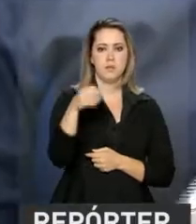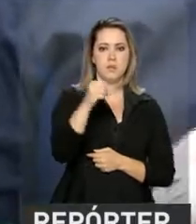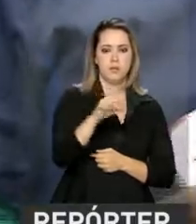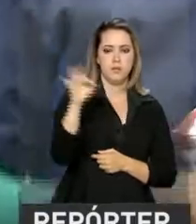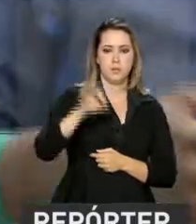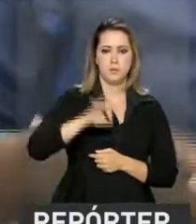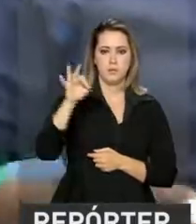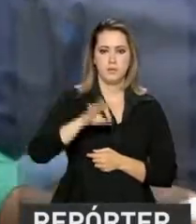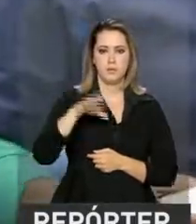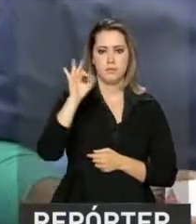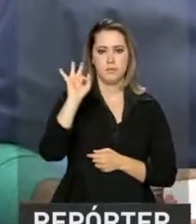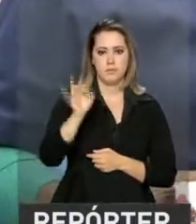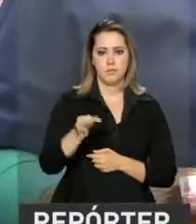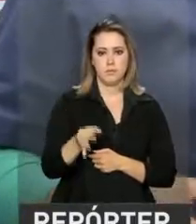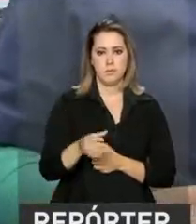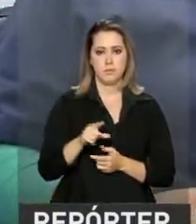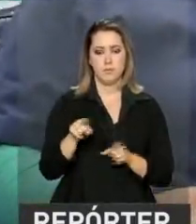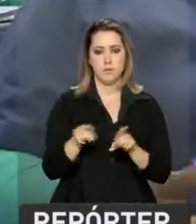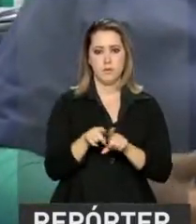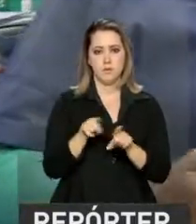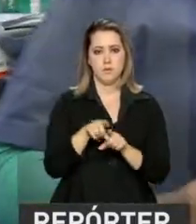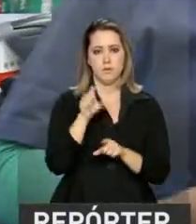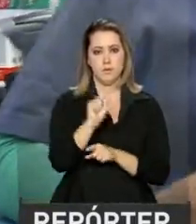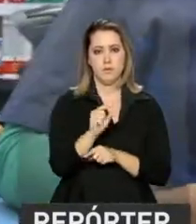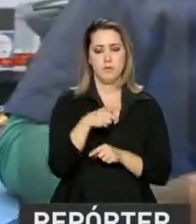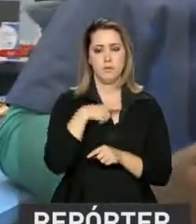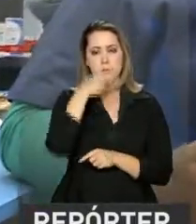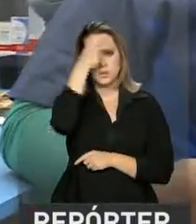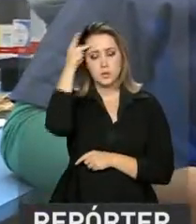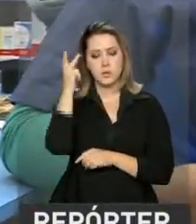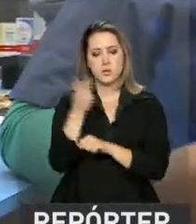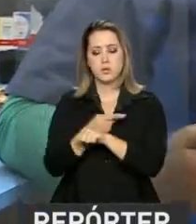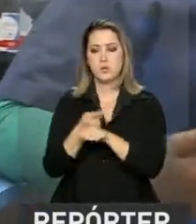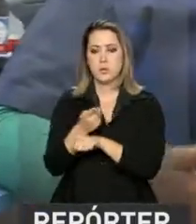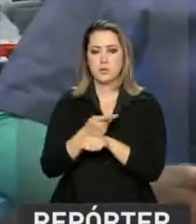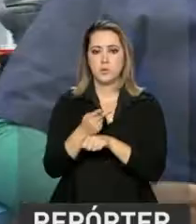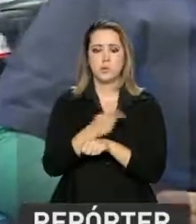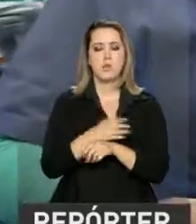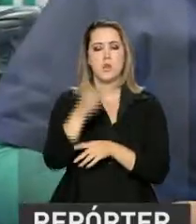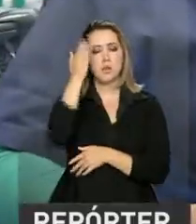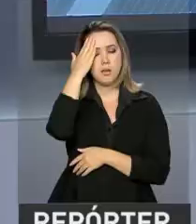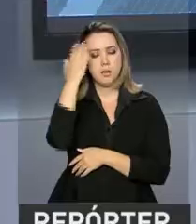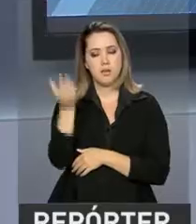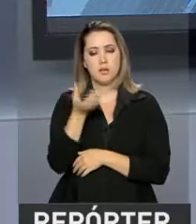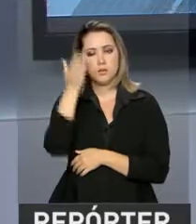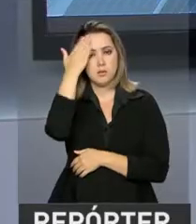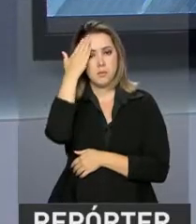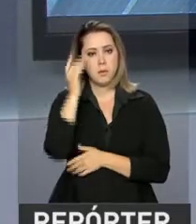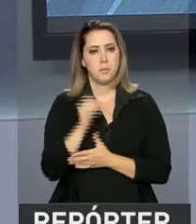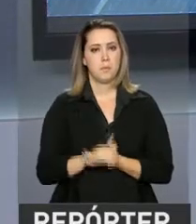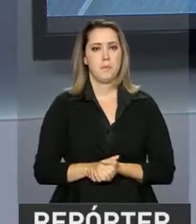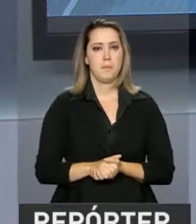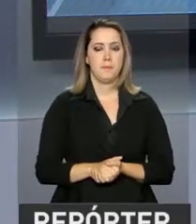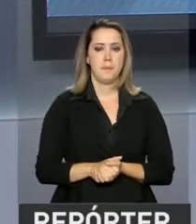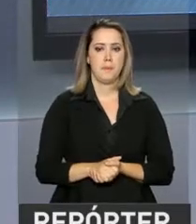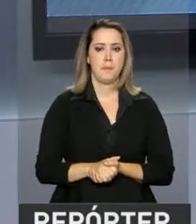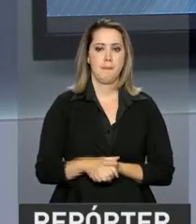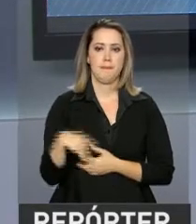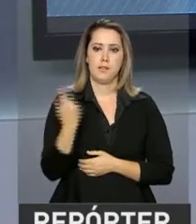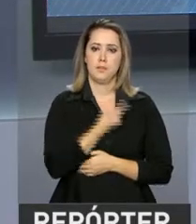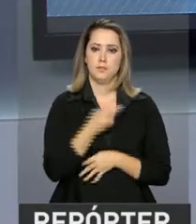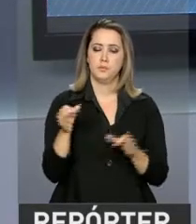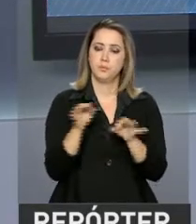esse caso inclusive tem clientes que estão procurando estão ligando pedindo informações esta edição